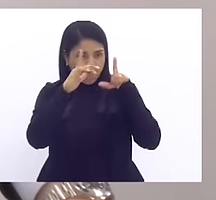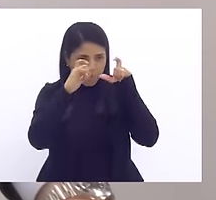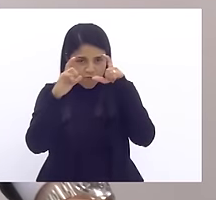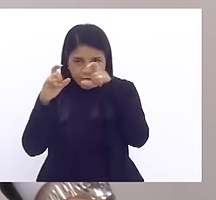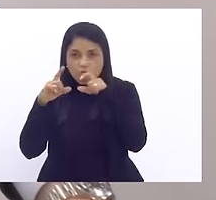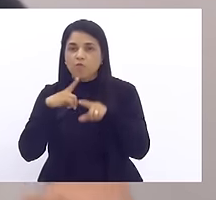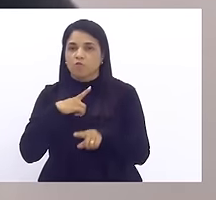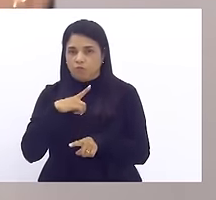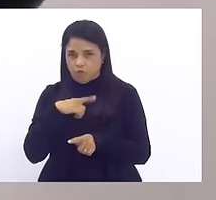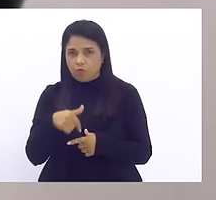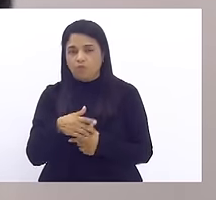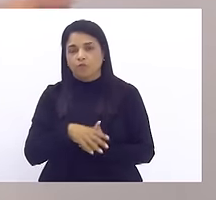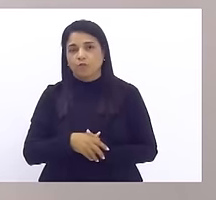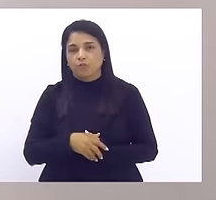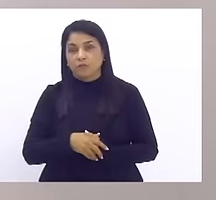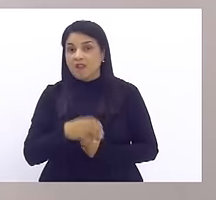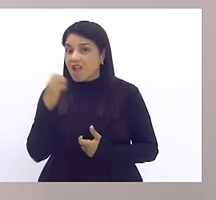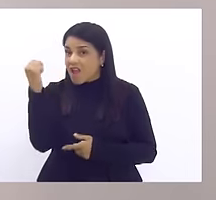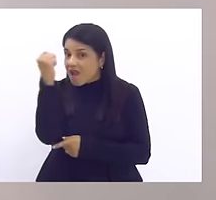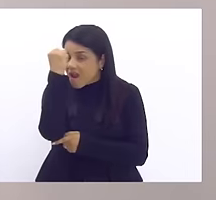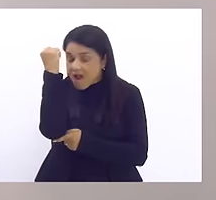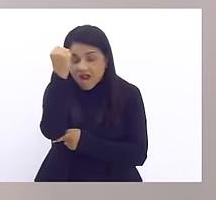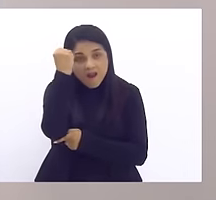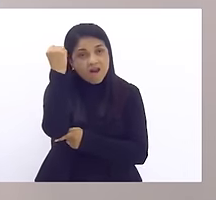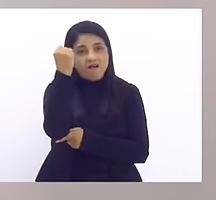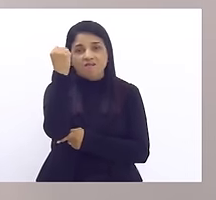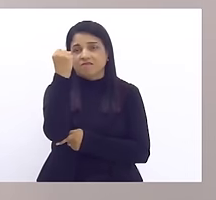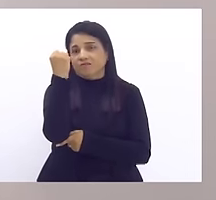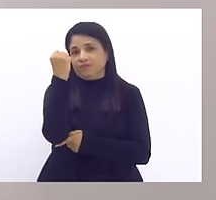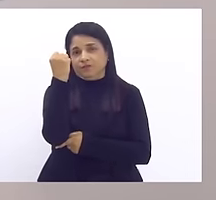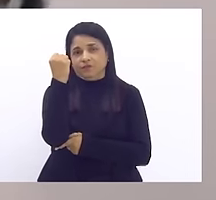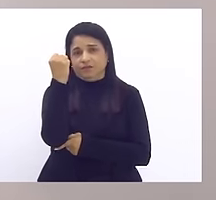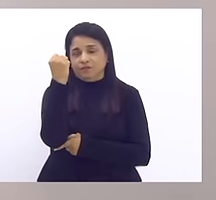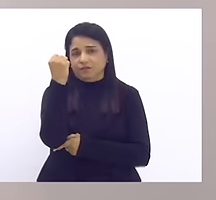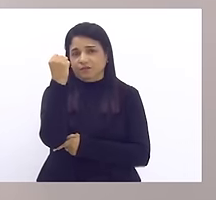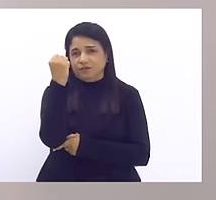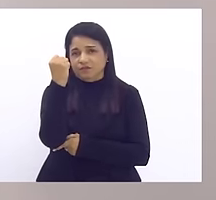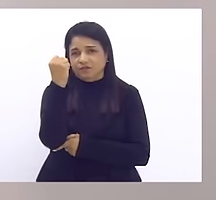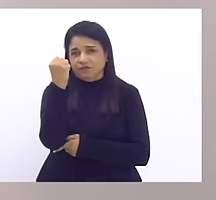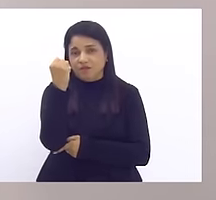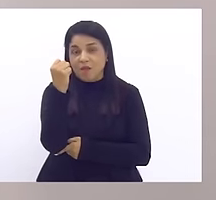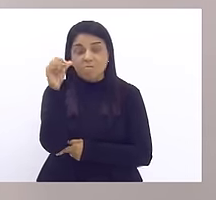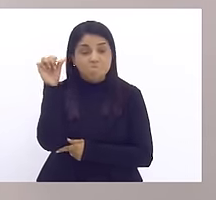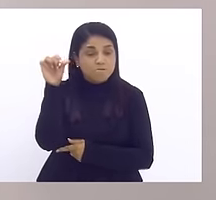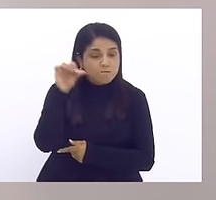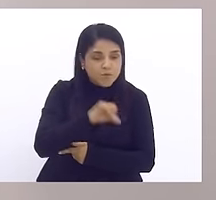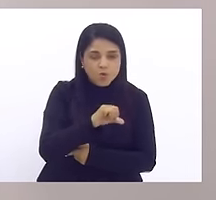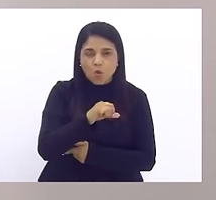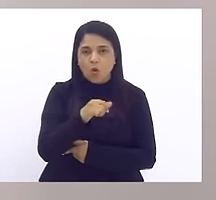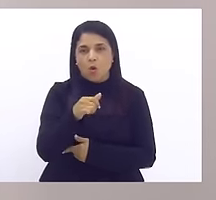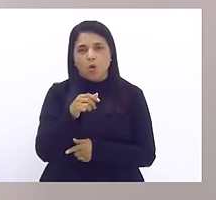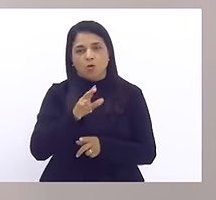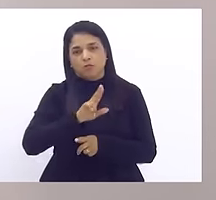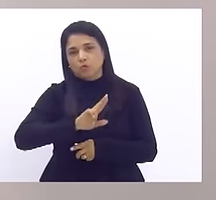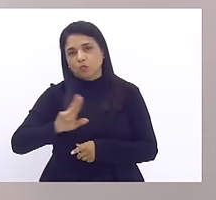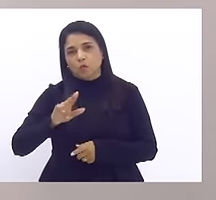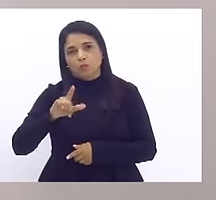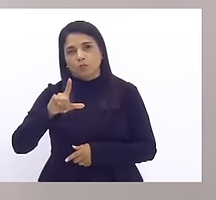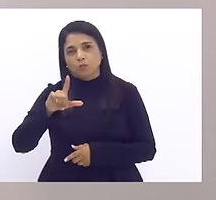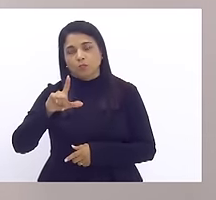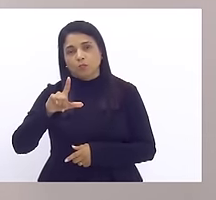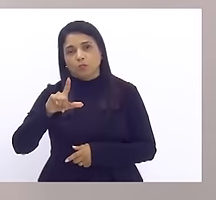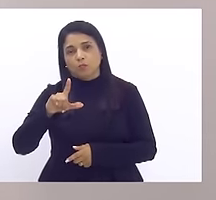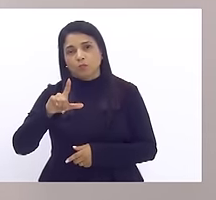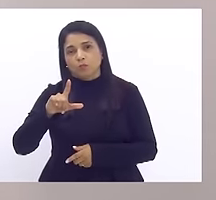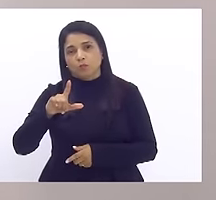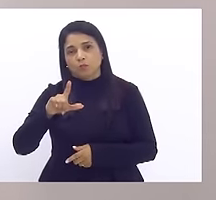lápis O que é muito grave Talvez seja mais grave ainda do que usar o líquido dentro é usar um lacreatório em branco a senhora